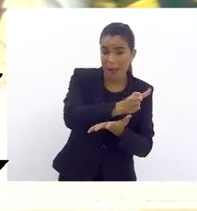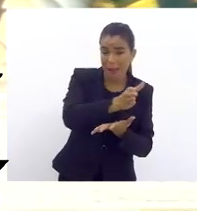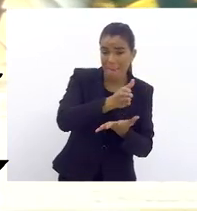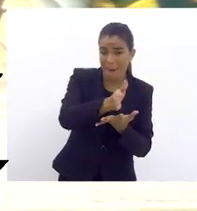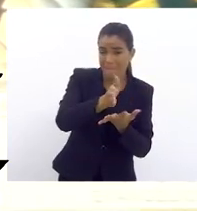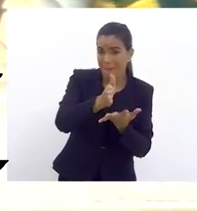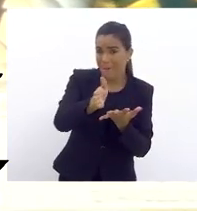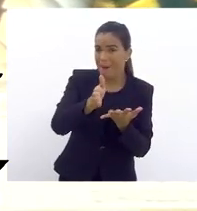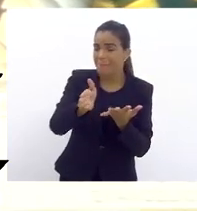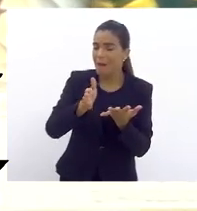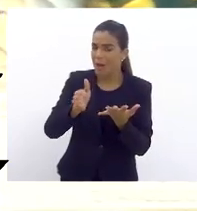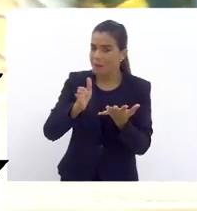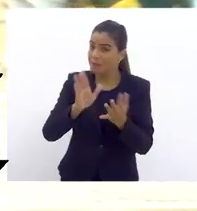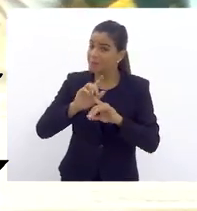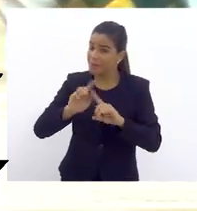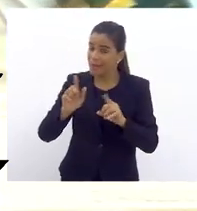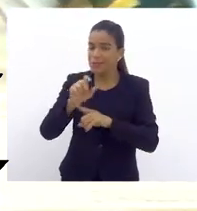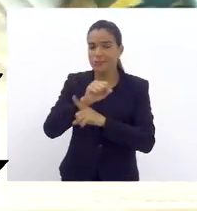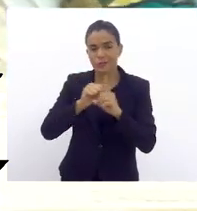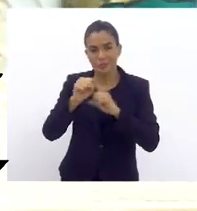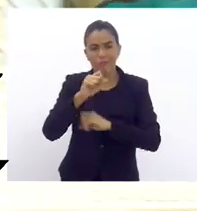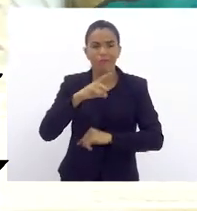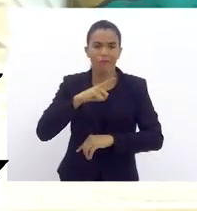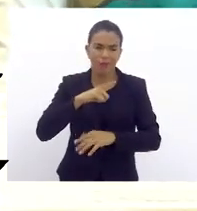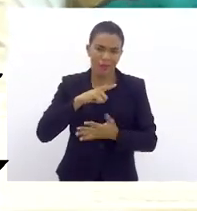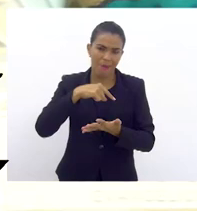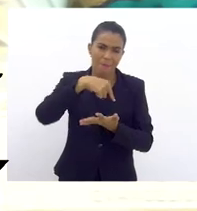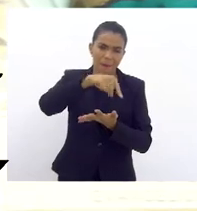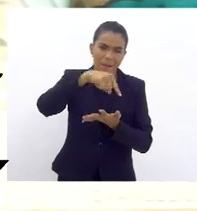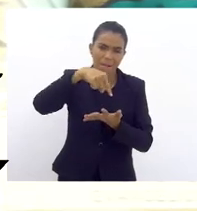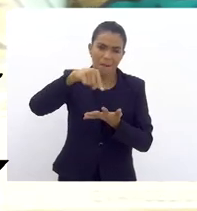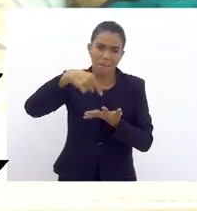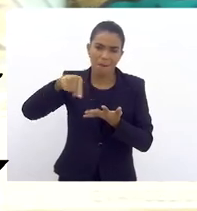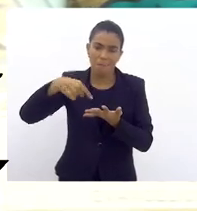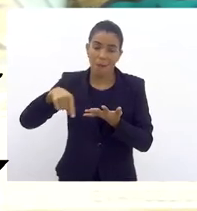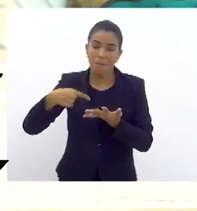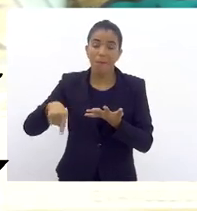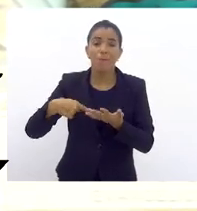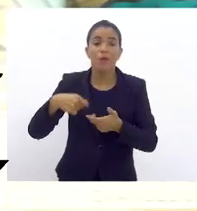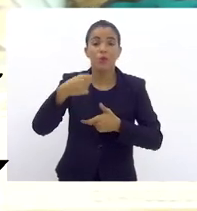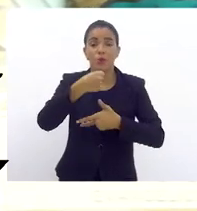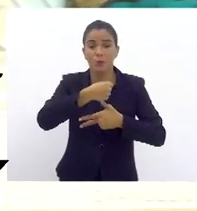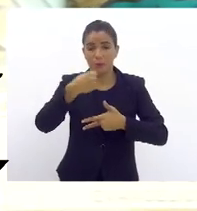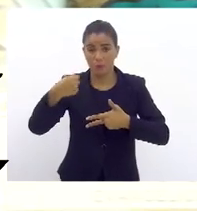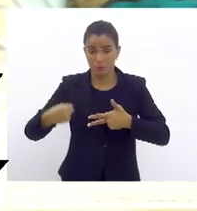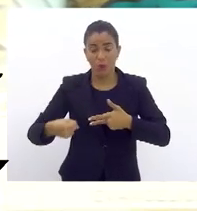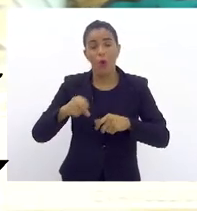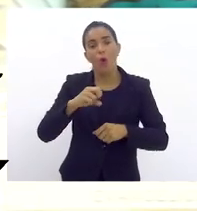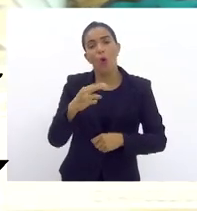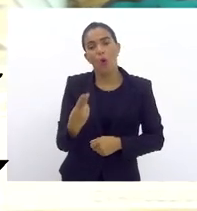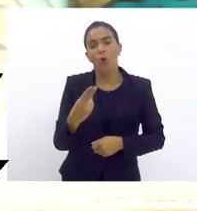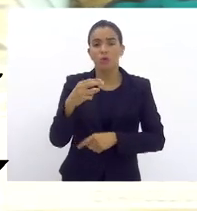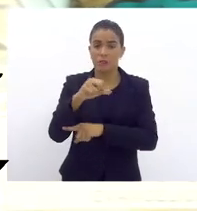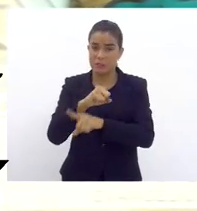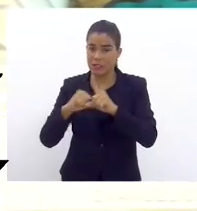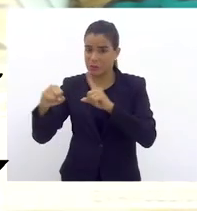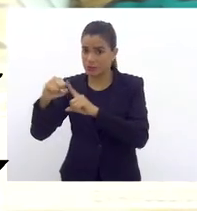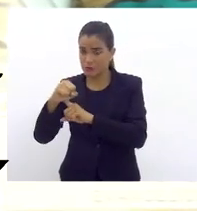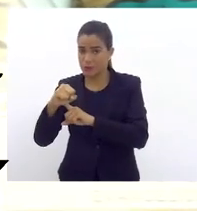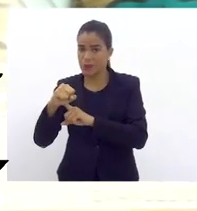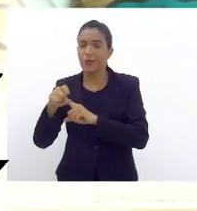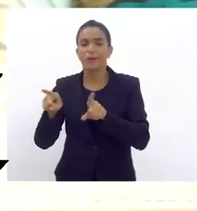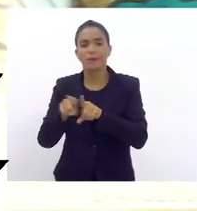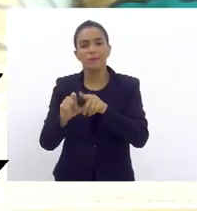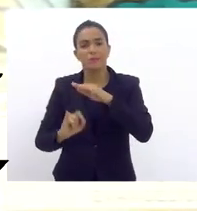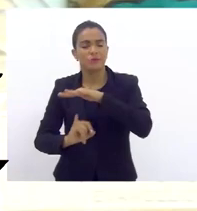segmentos na sociedade sendo do poder público ou mesmo é da sociedade civil e